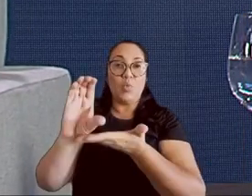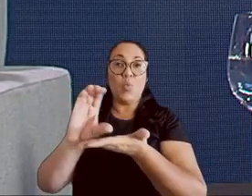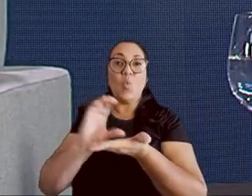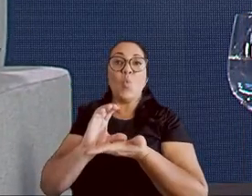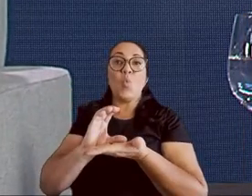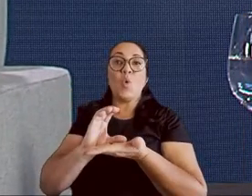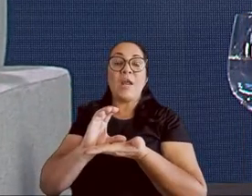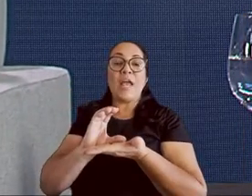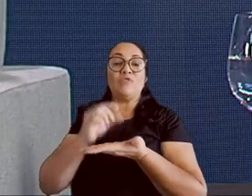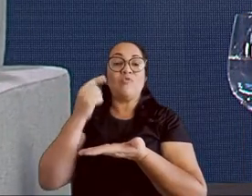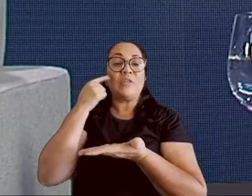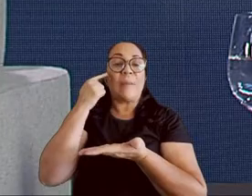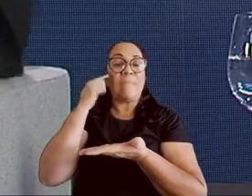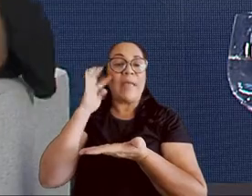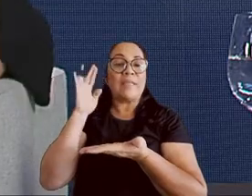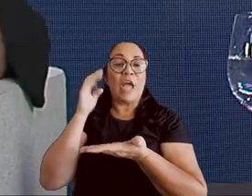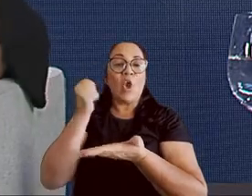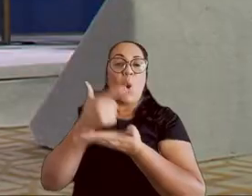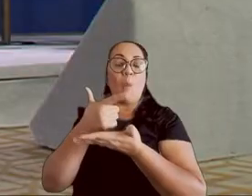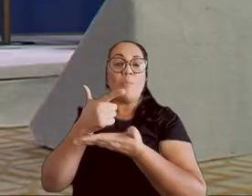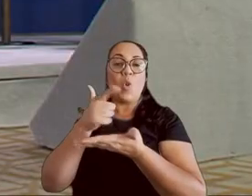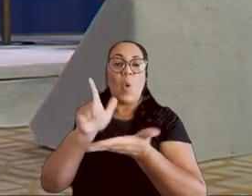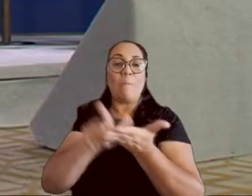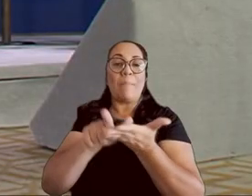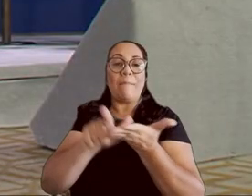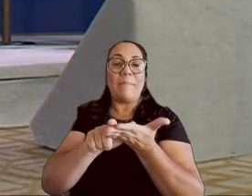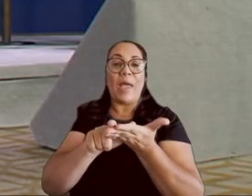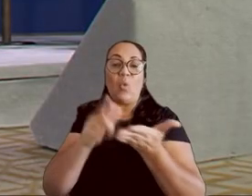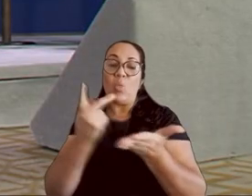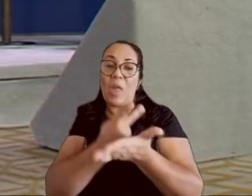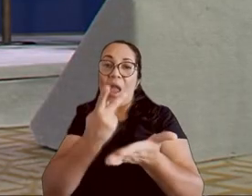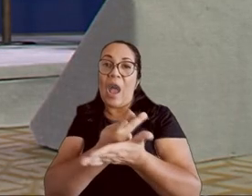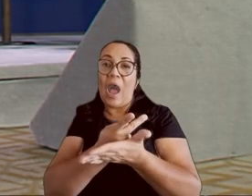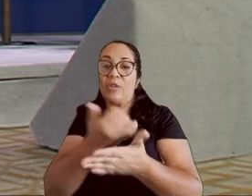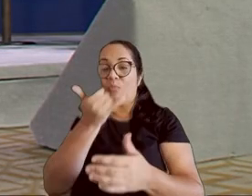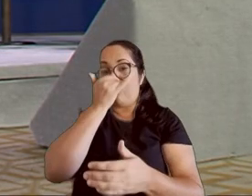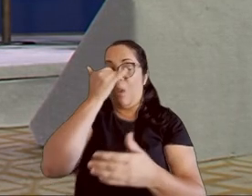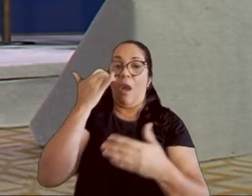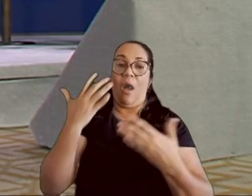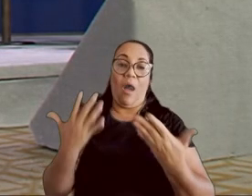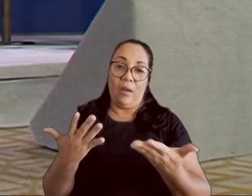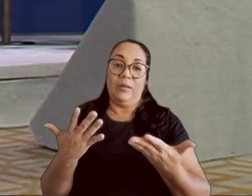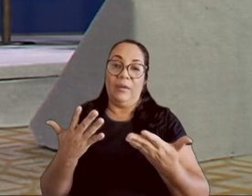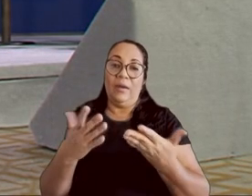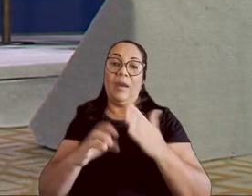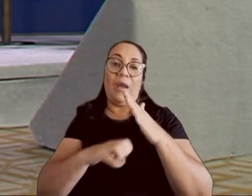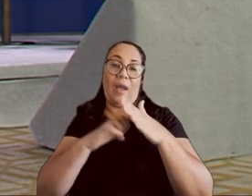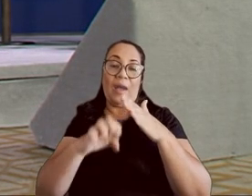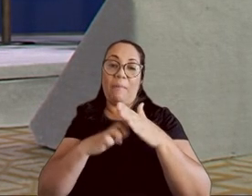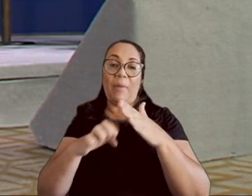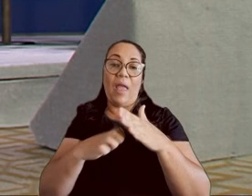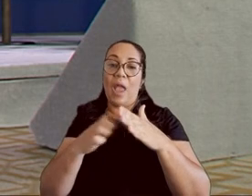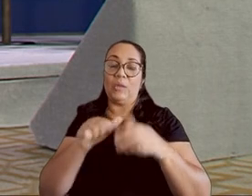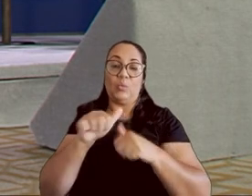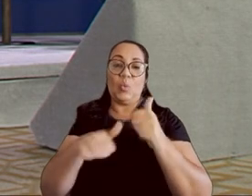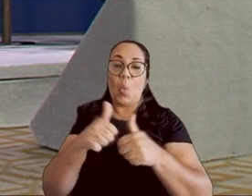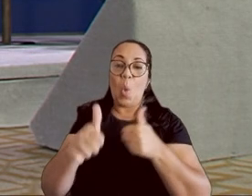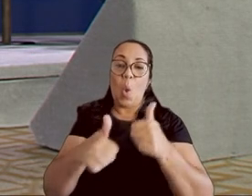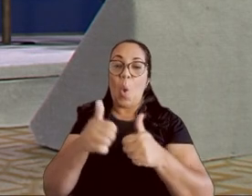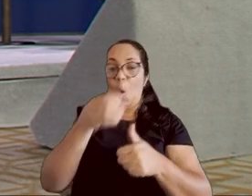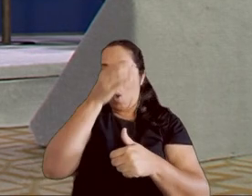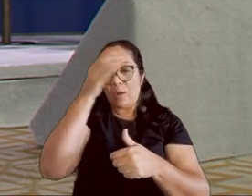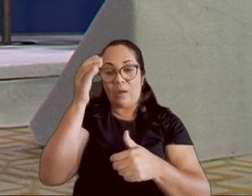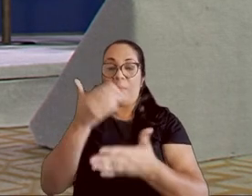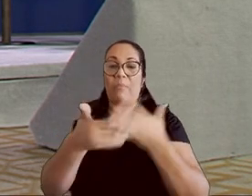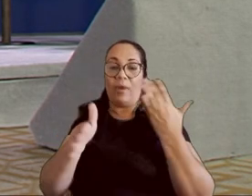papel se ele der errado você vai ficar com ele para sempre exatamente né então acho que isso também foi uma dinâmica muito diferente nesse caso que é bem